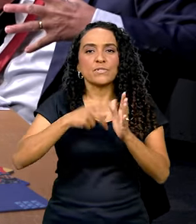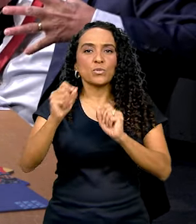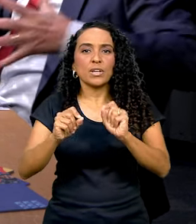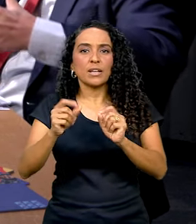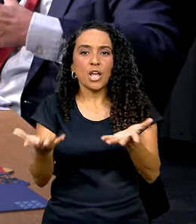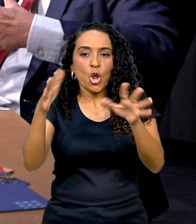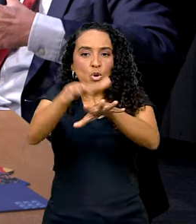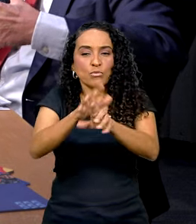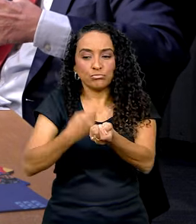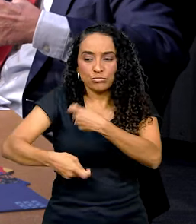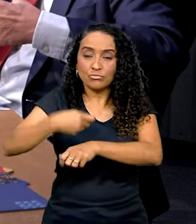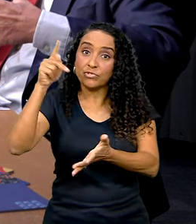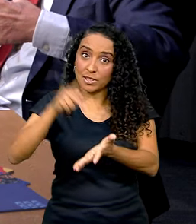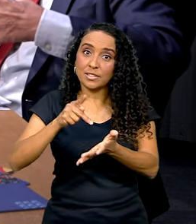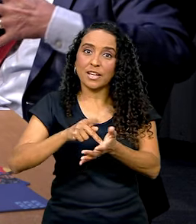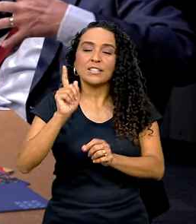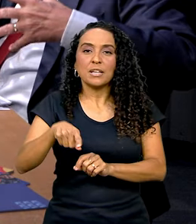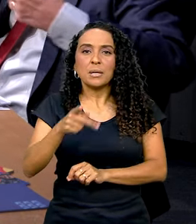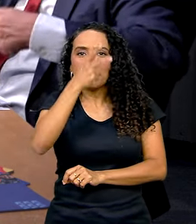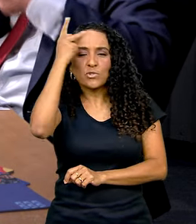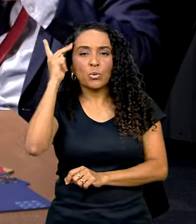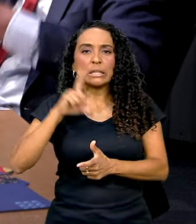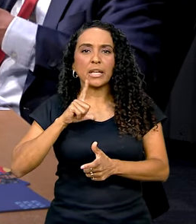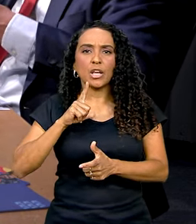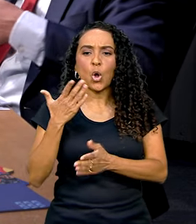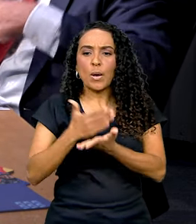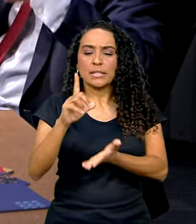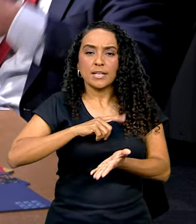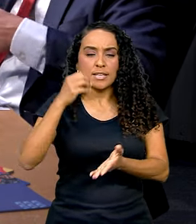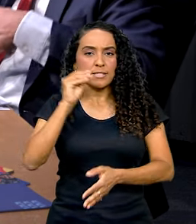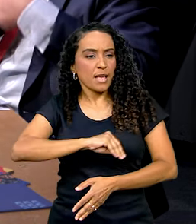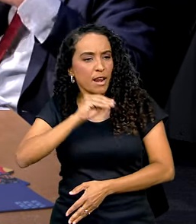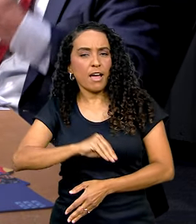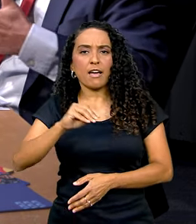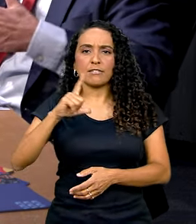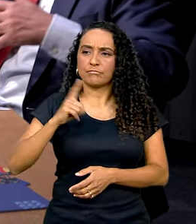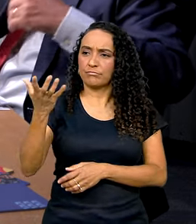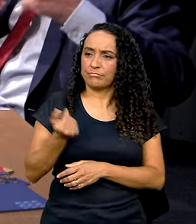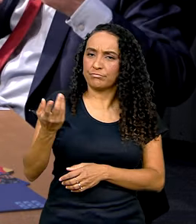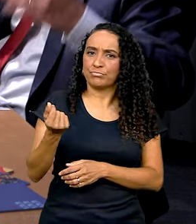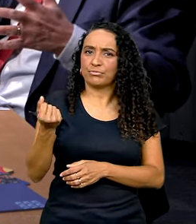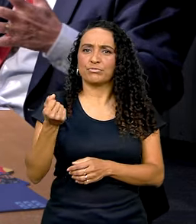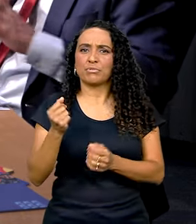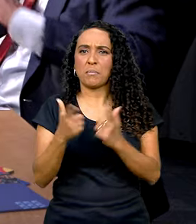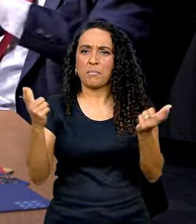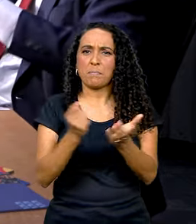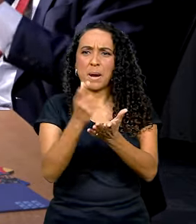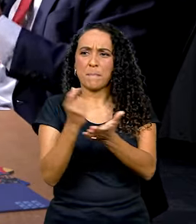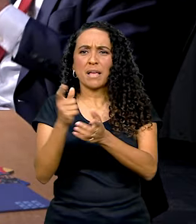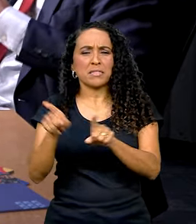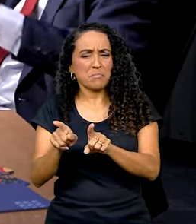significa inclusão Econômica mesmo é alguém que passa a ter salário a ter renda ampliar consumo não